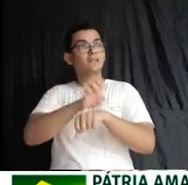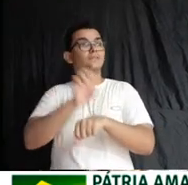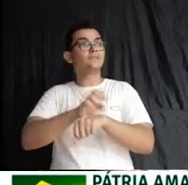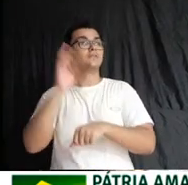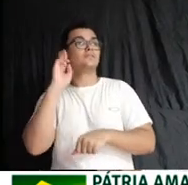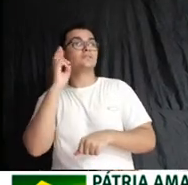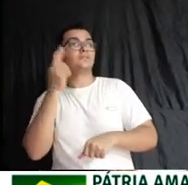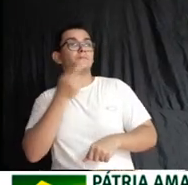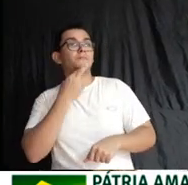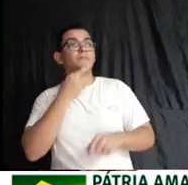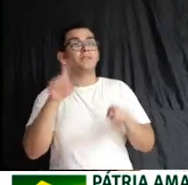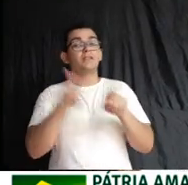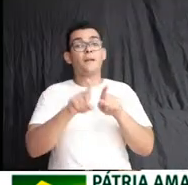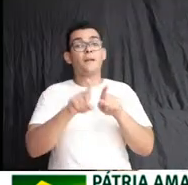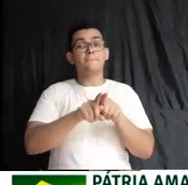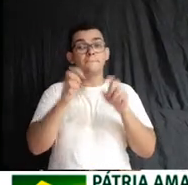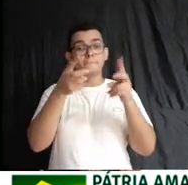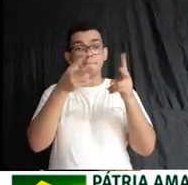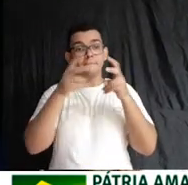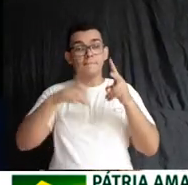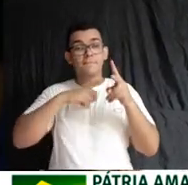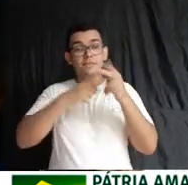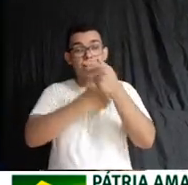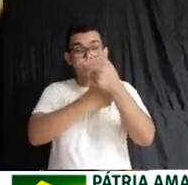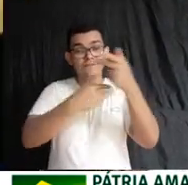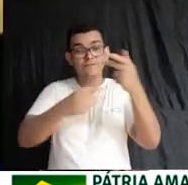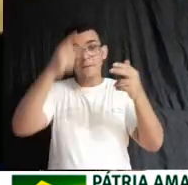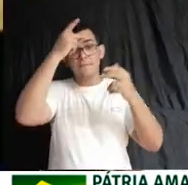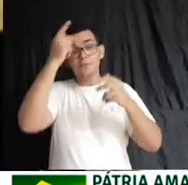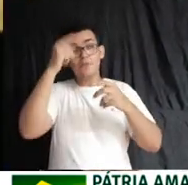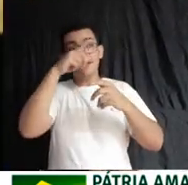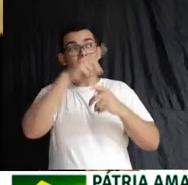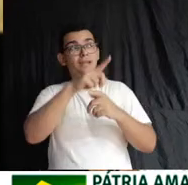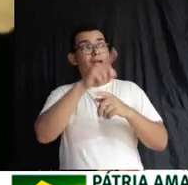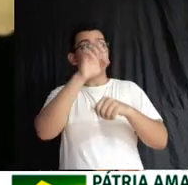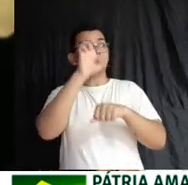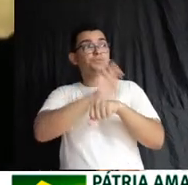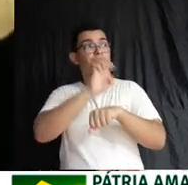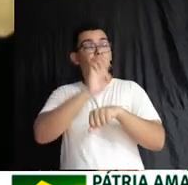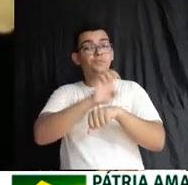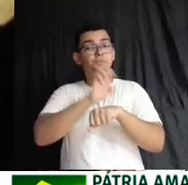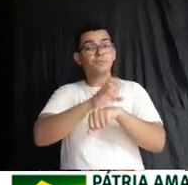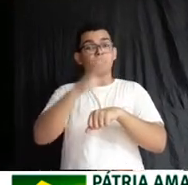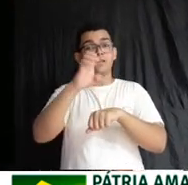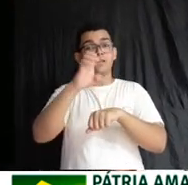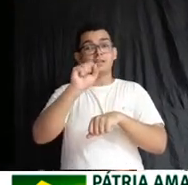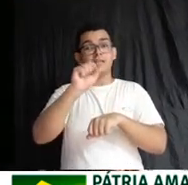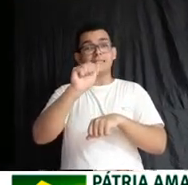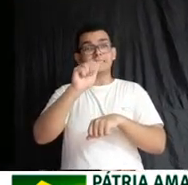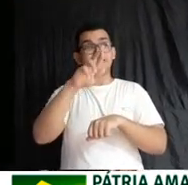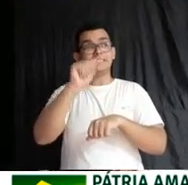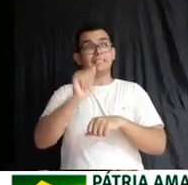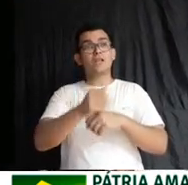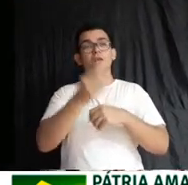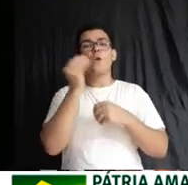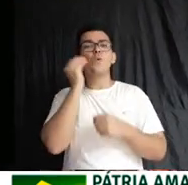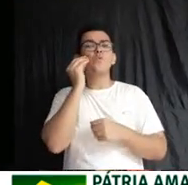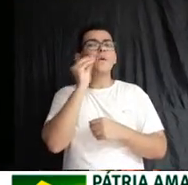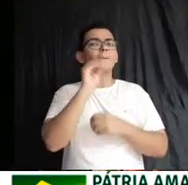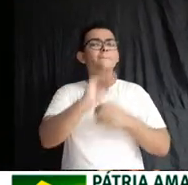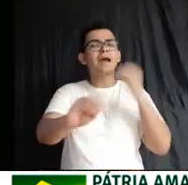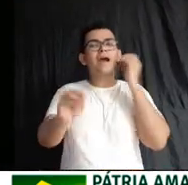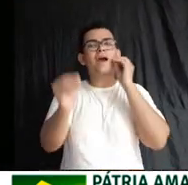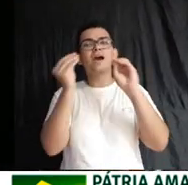agora que tem a galera do Ceará assistindo também. A galera do Ceará está assistindo nossa live. Um beijo e